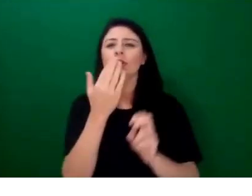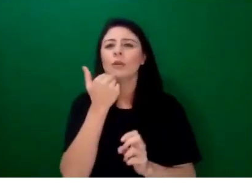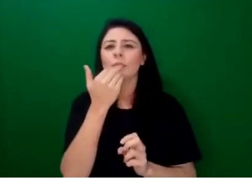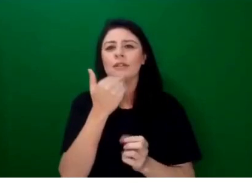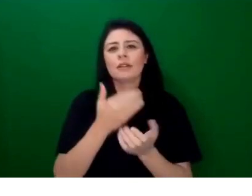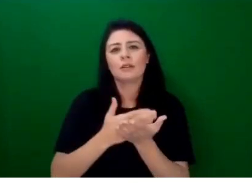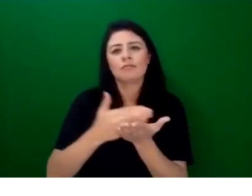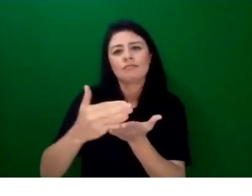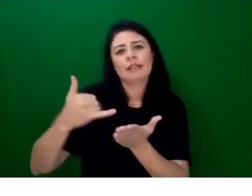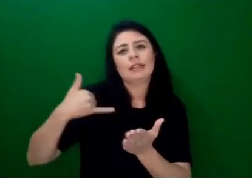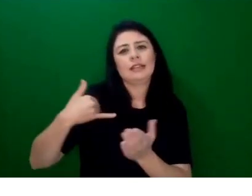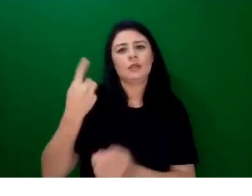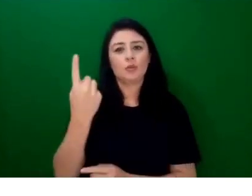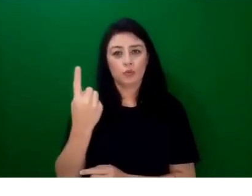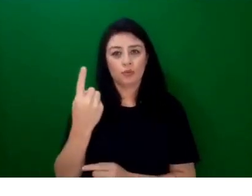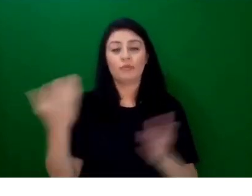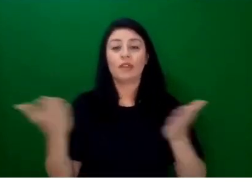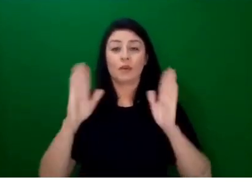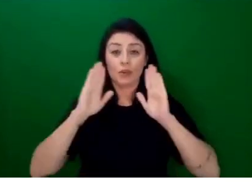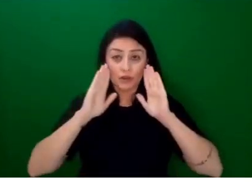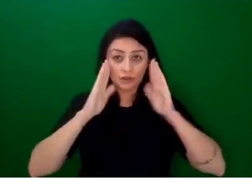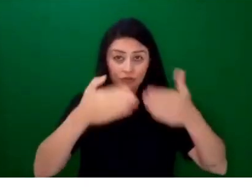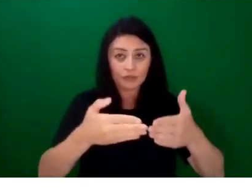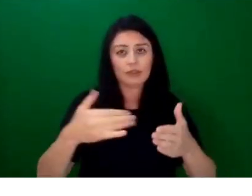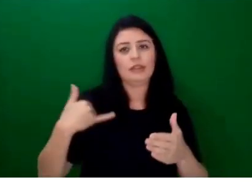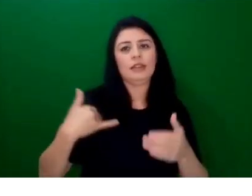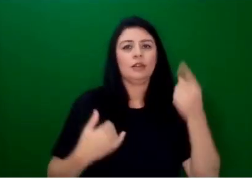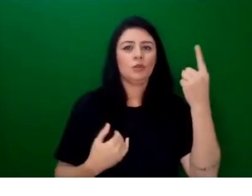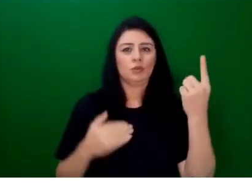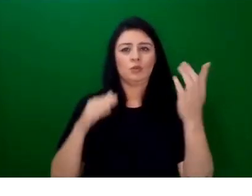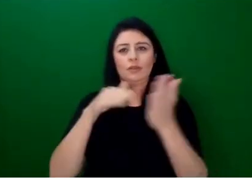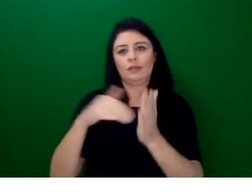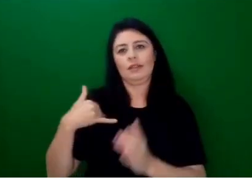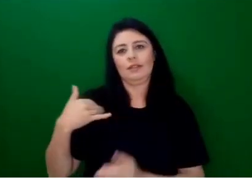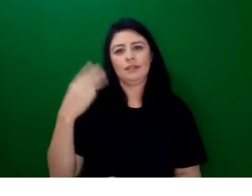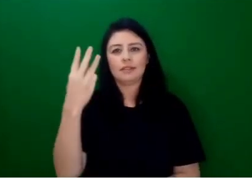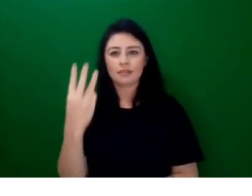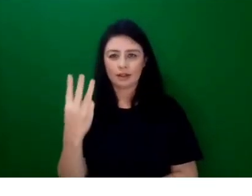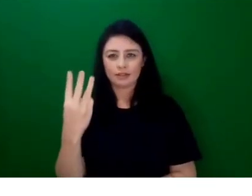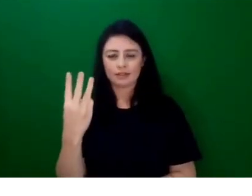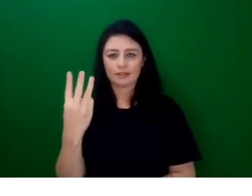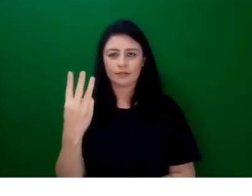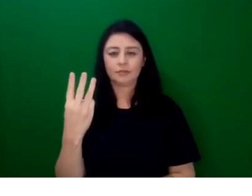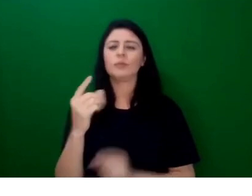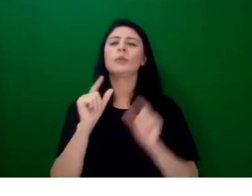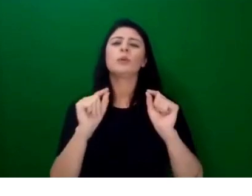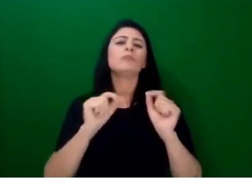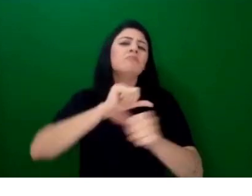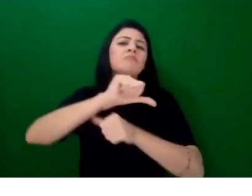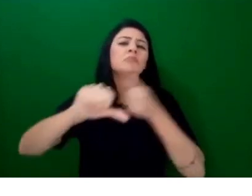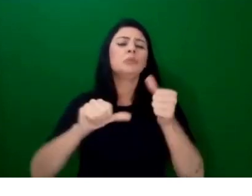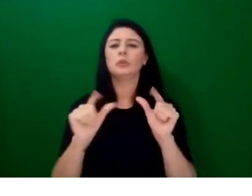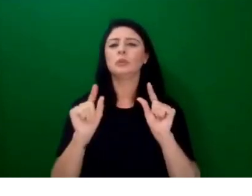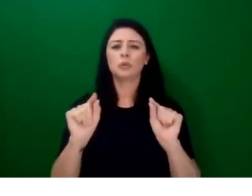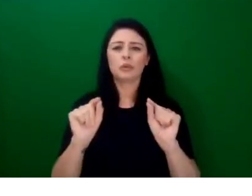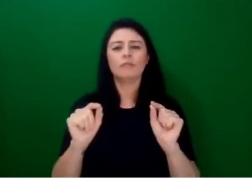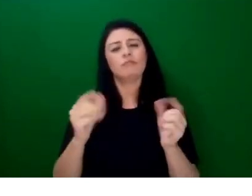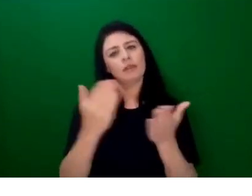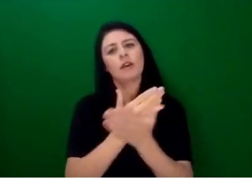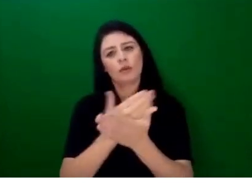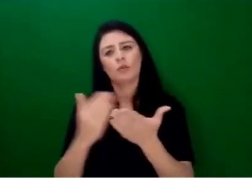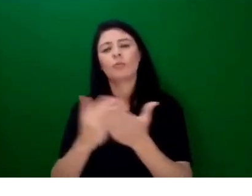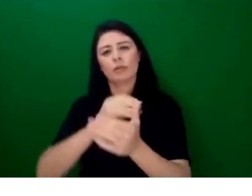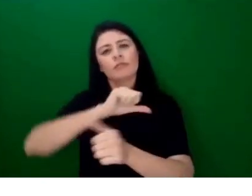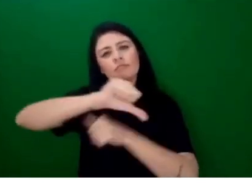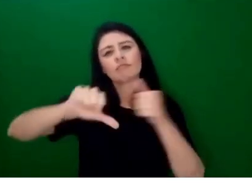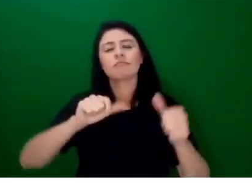E hoje o vídeo vai ser especialmente para crianças de 1 a 3 anos. Então, o que muda a partir de 1 ano?